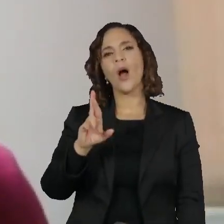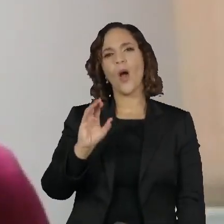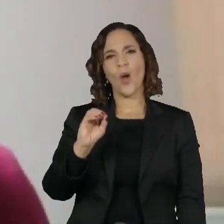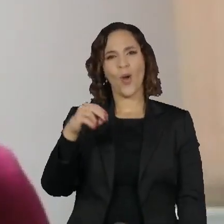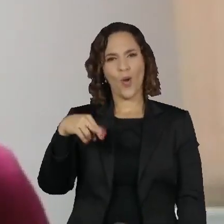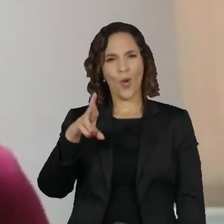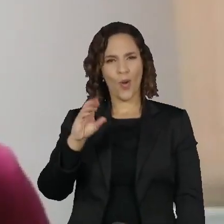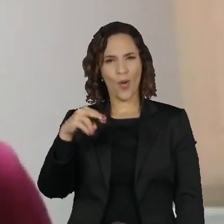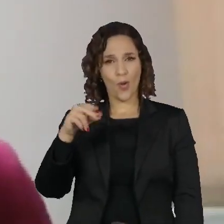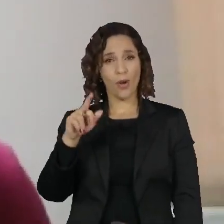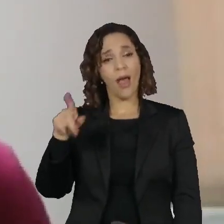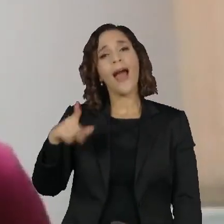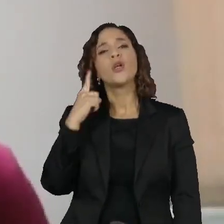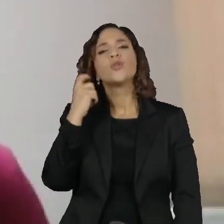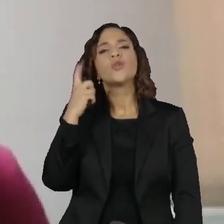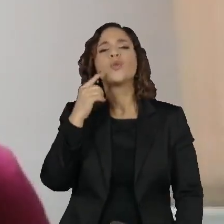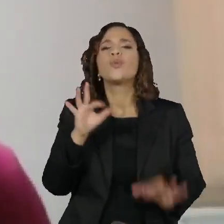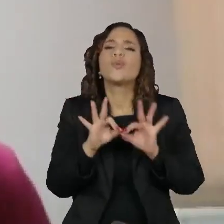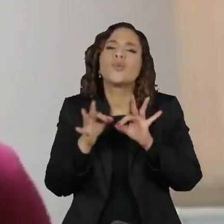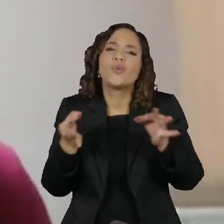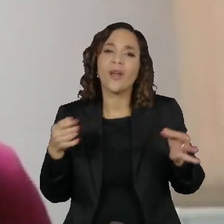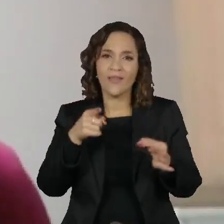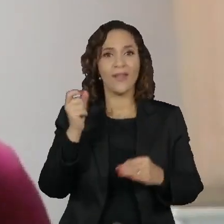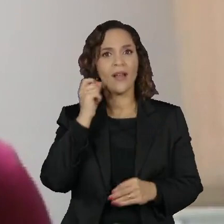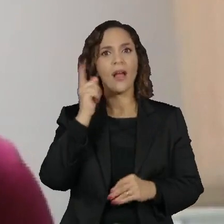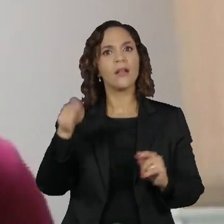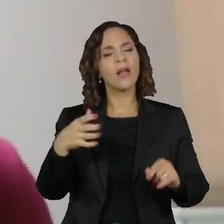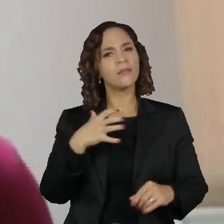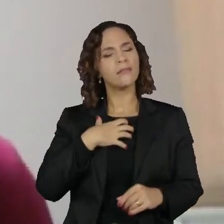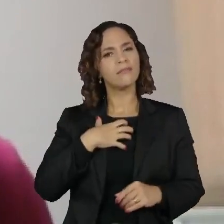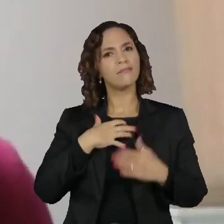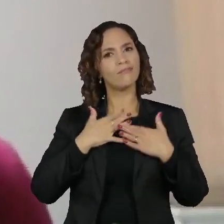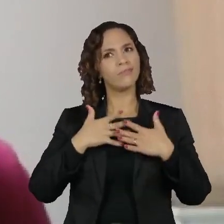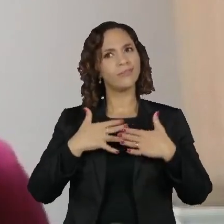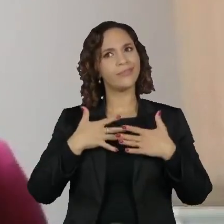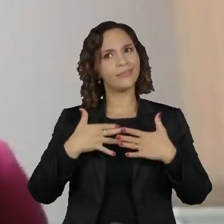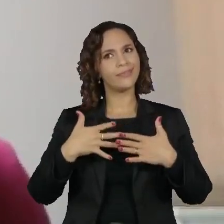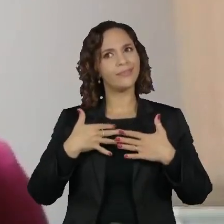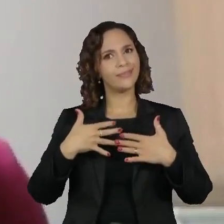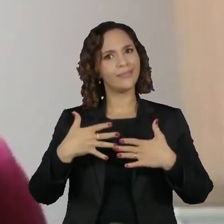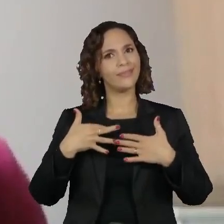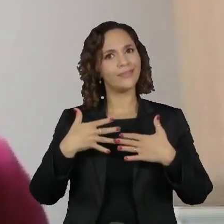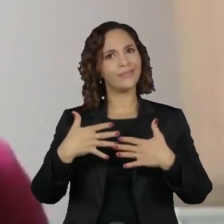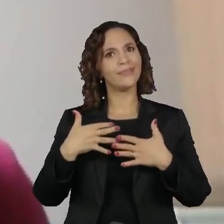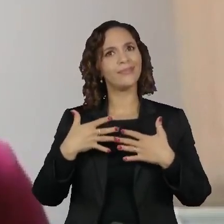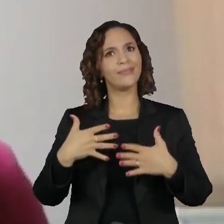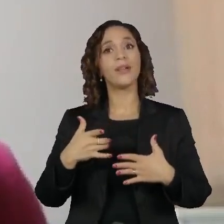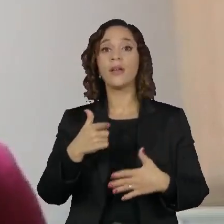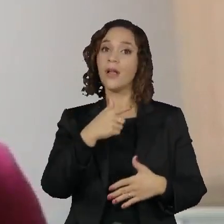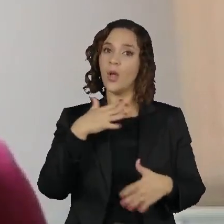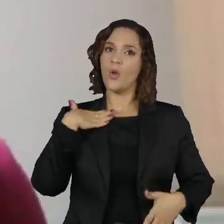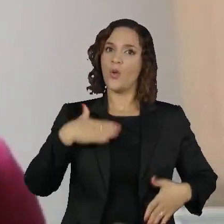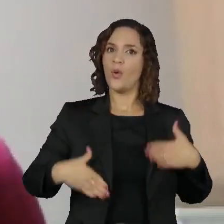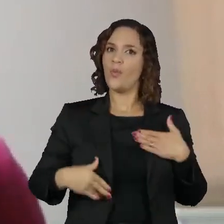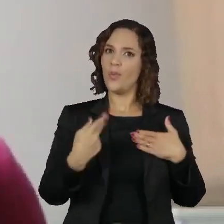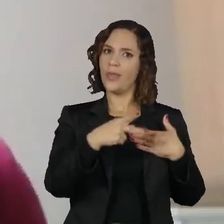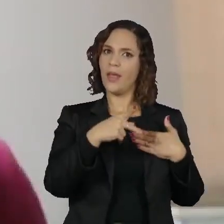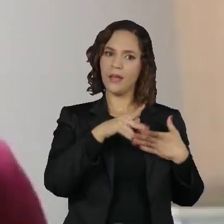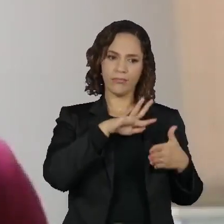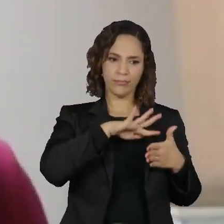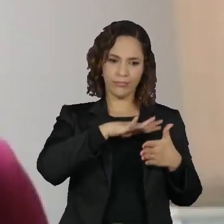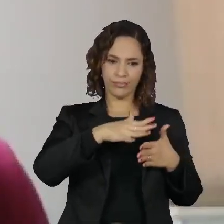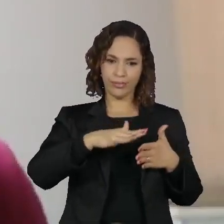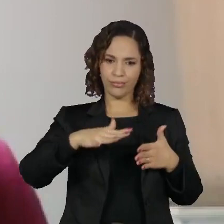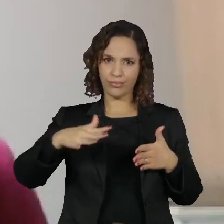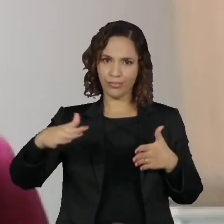os gatos emitem, e a gente consegue sentir a vibração desse som ao longo de todo o corpo. E esse som, ele vai